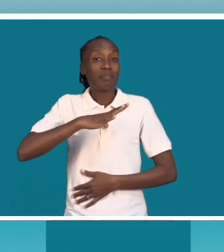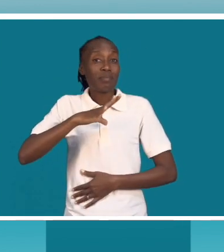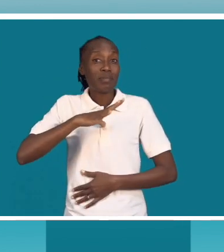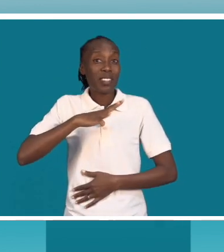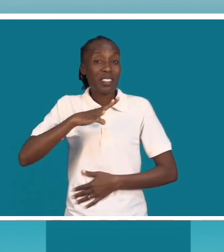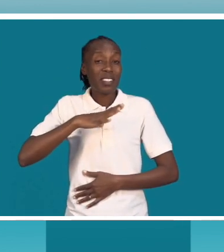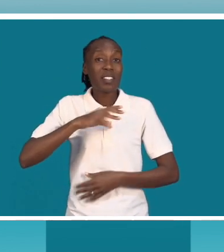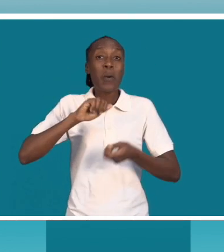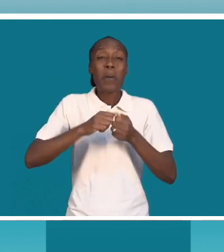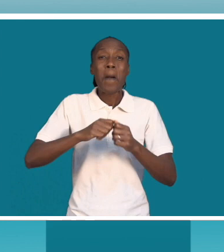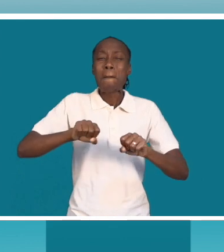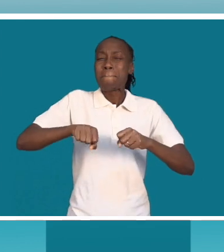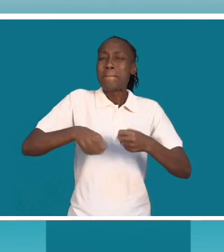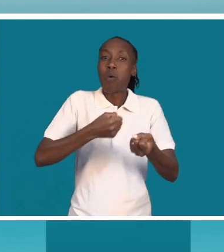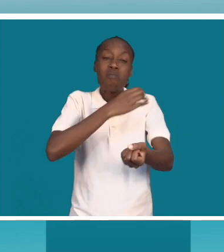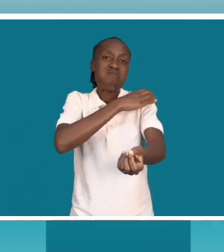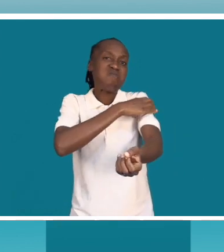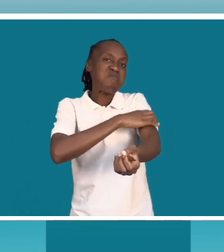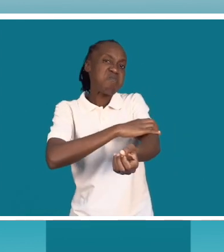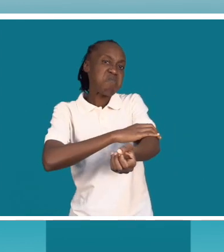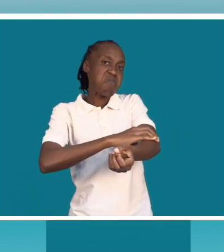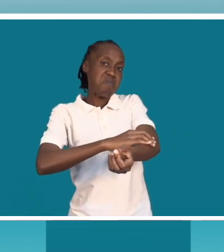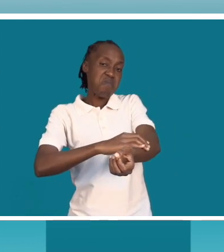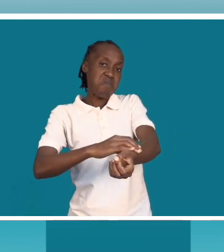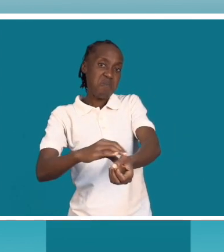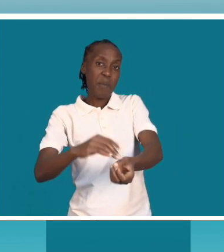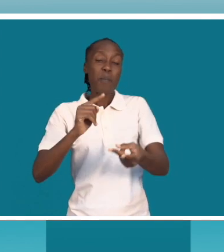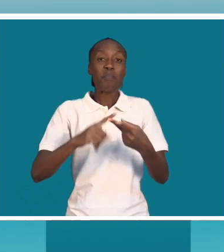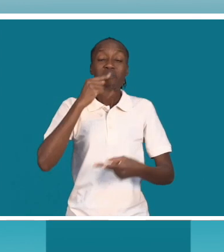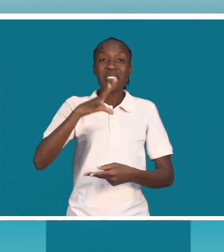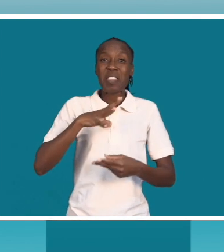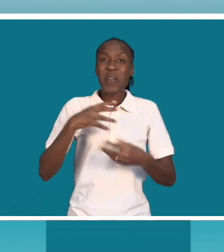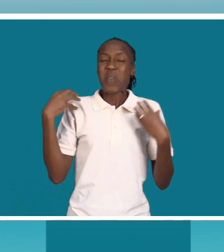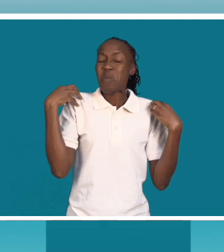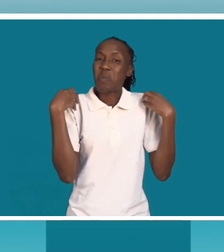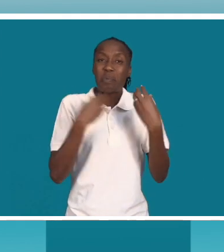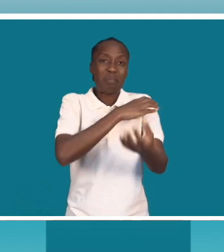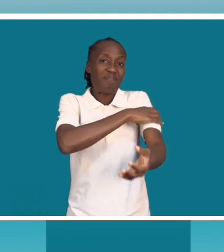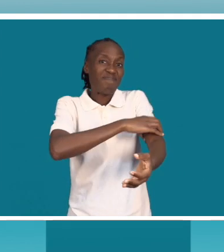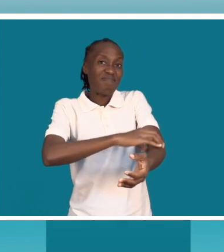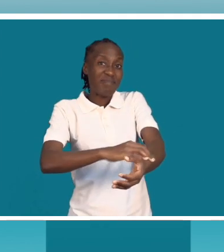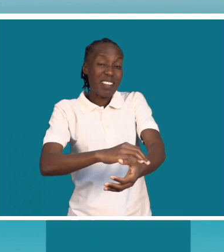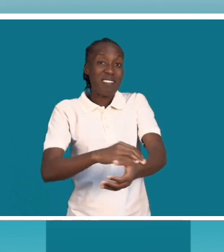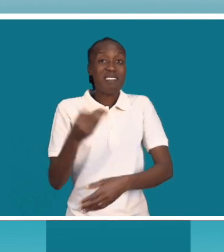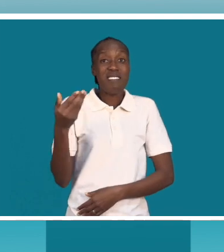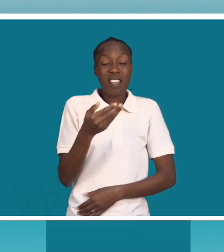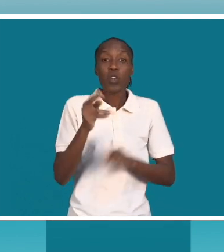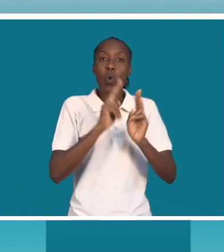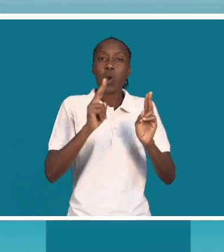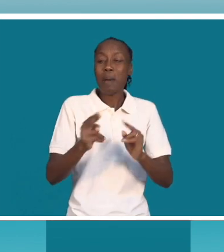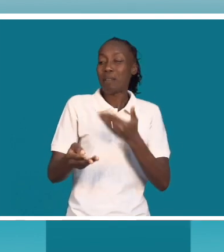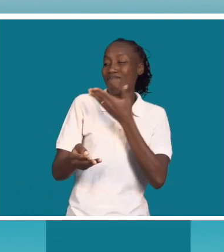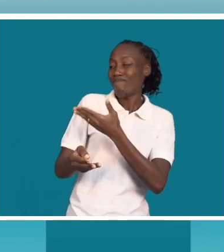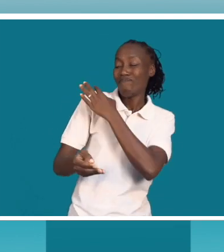Tenho fracturado o braço, não estou movendo. Solamente é assim. Este é normal, mas este lado